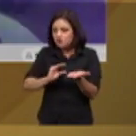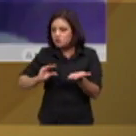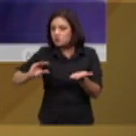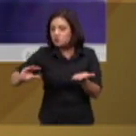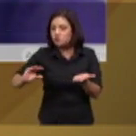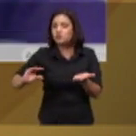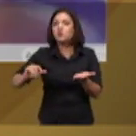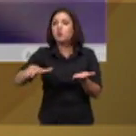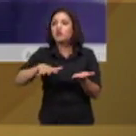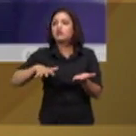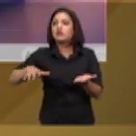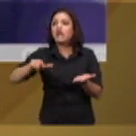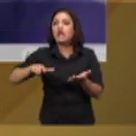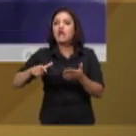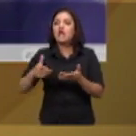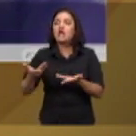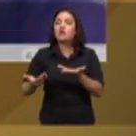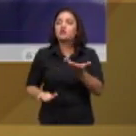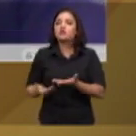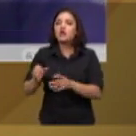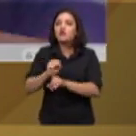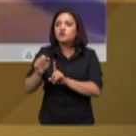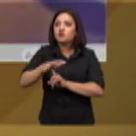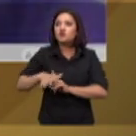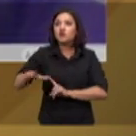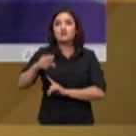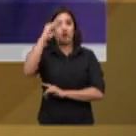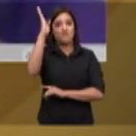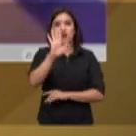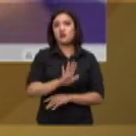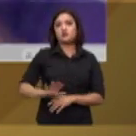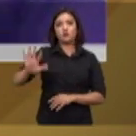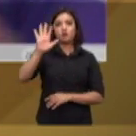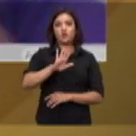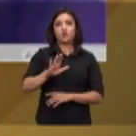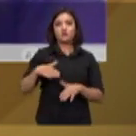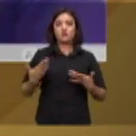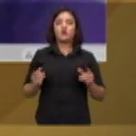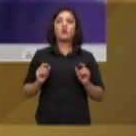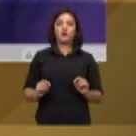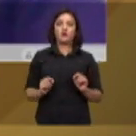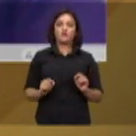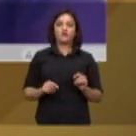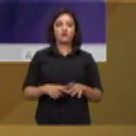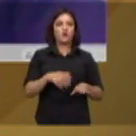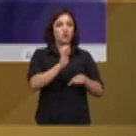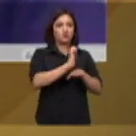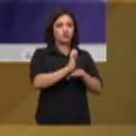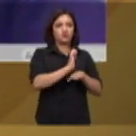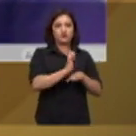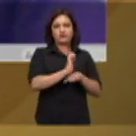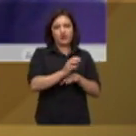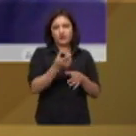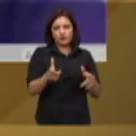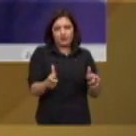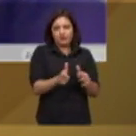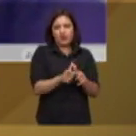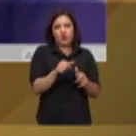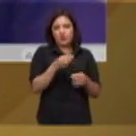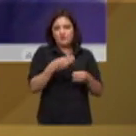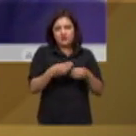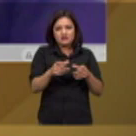uma lógica social para todo o território. É dizer, uma unidade da federação muito pequena não